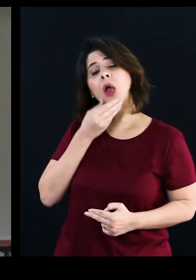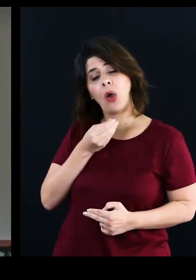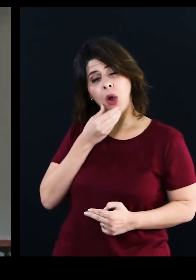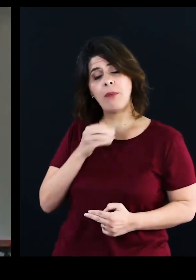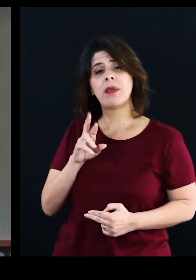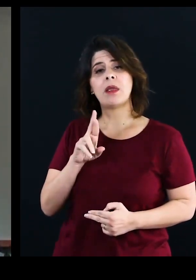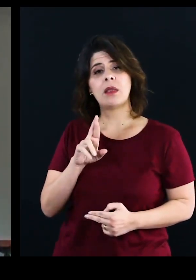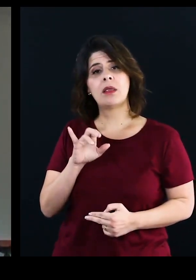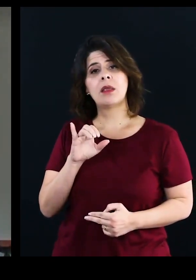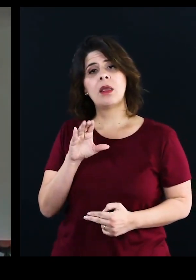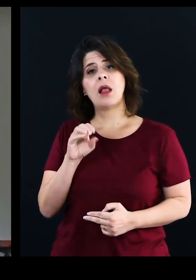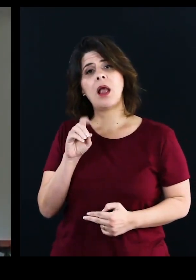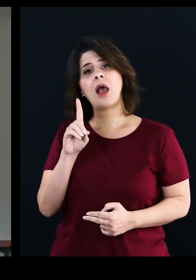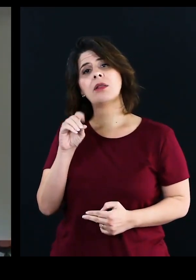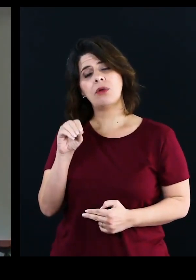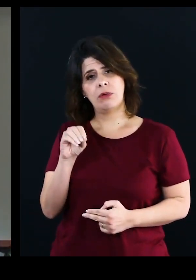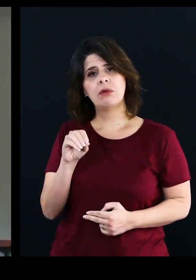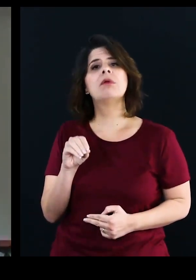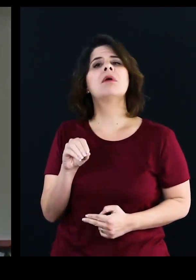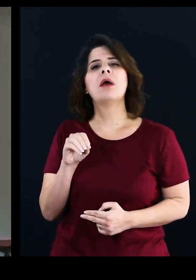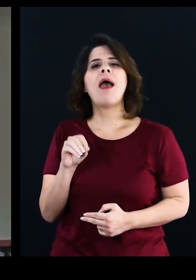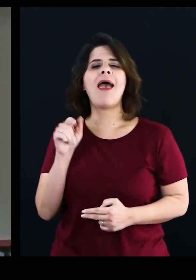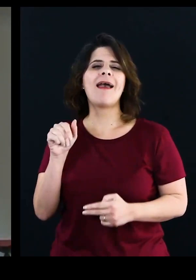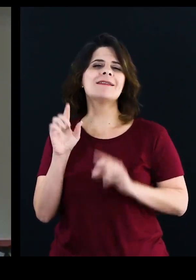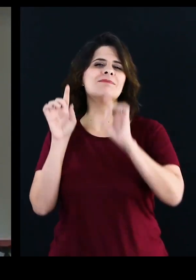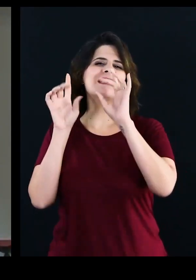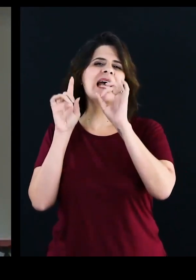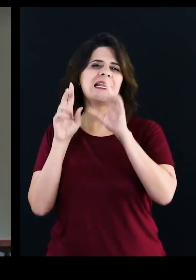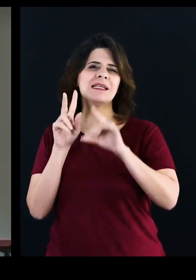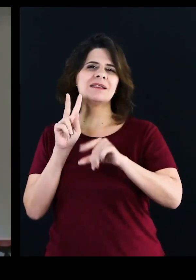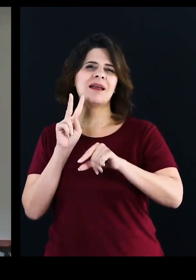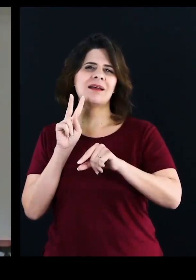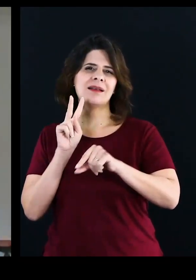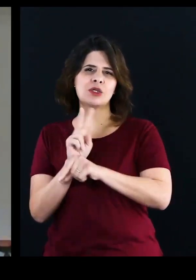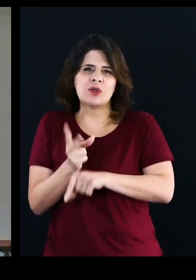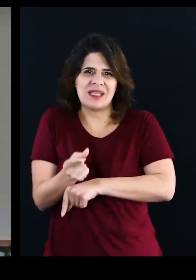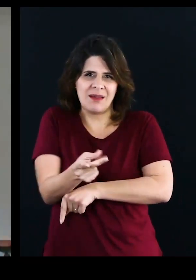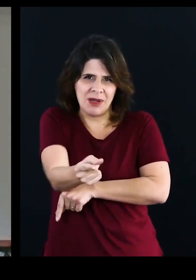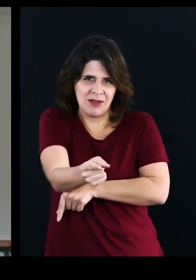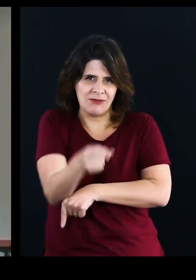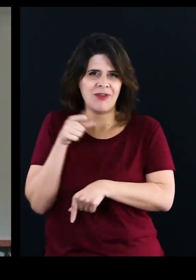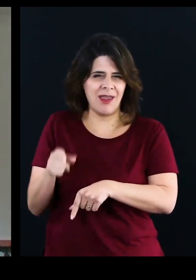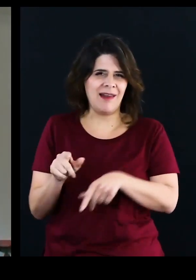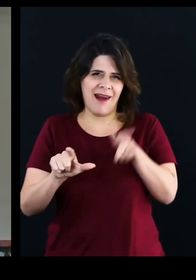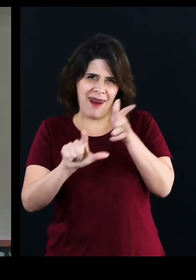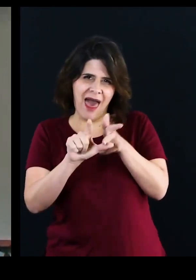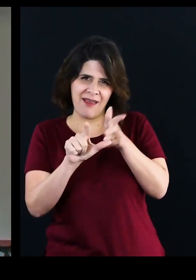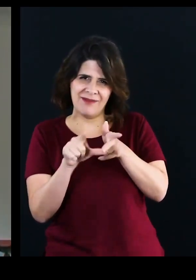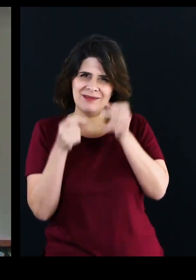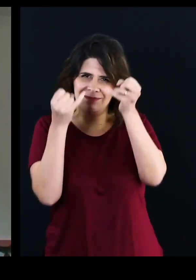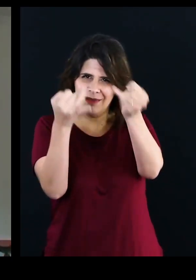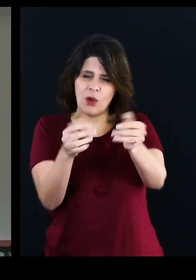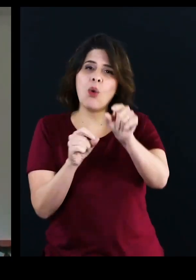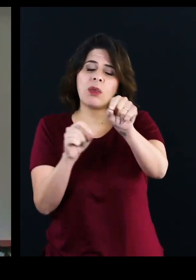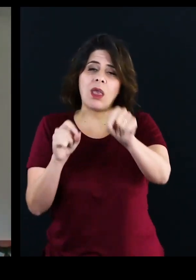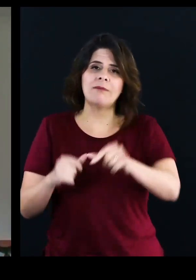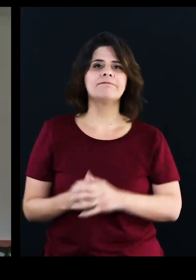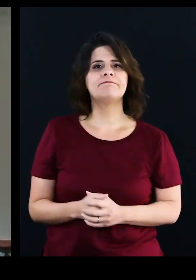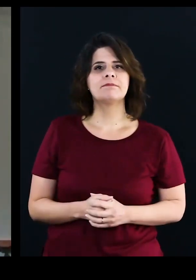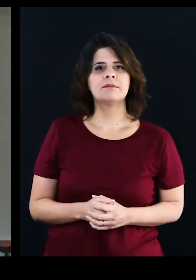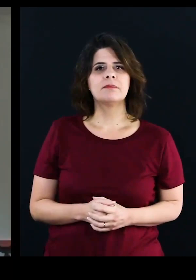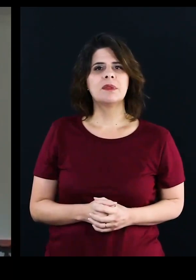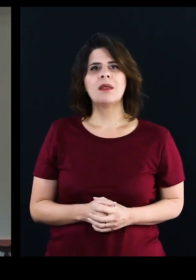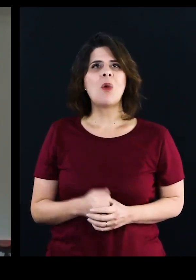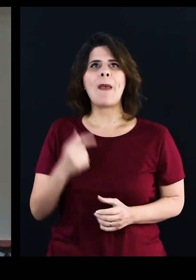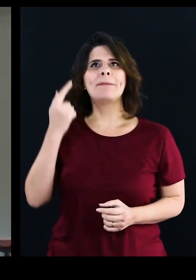em sustentabilidade, que participou da última live do Café, ele disse o seguinte: a gente deveria pensar em voltar não a